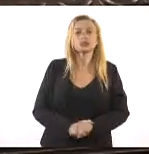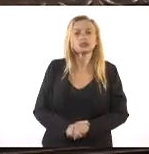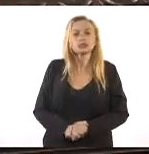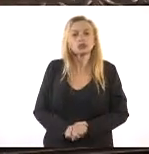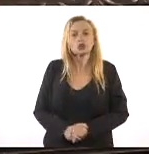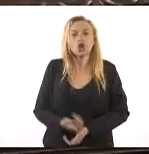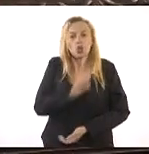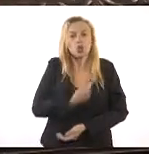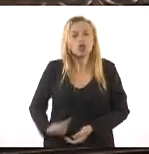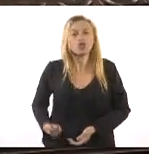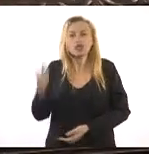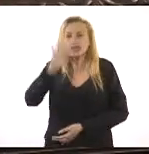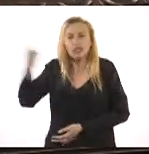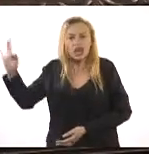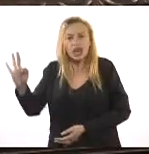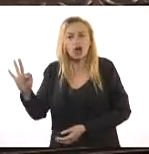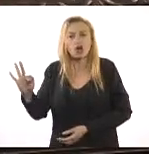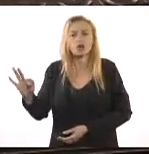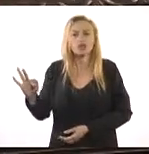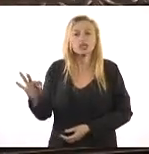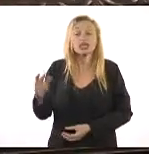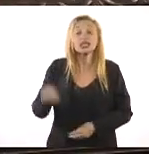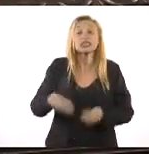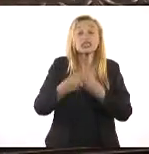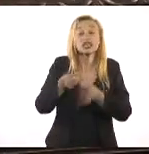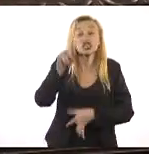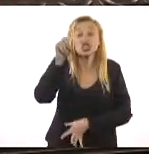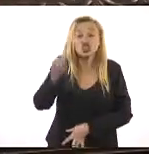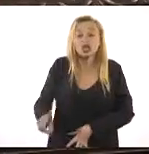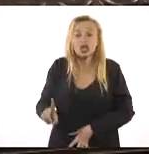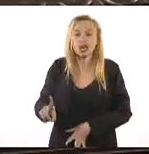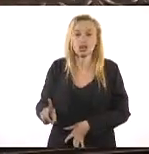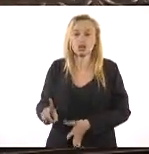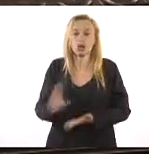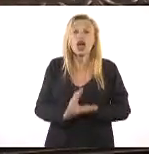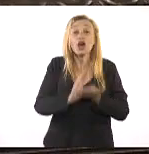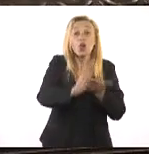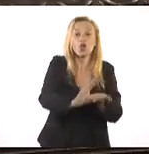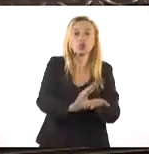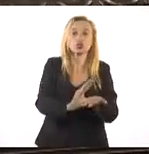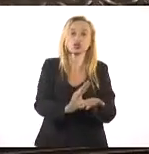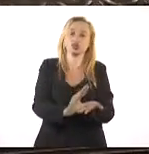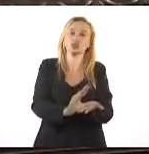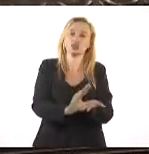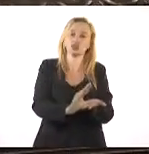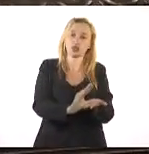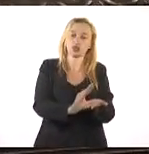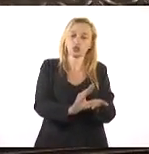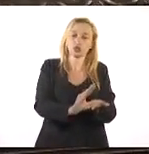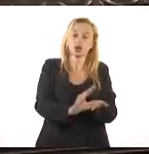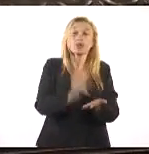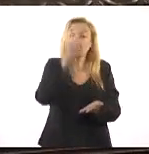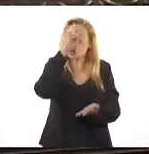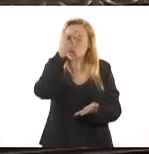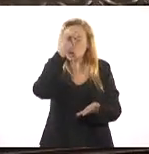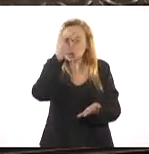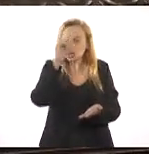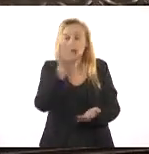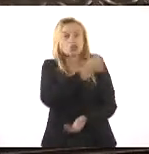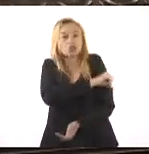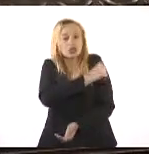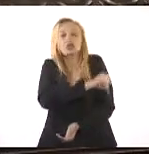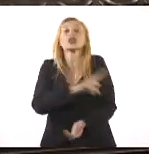governo federal tinha que estar garantindo recurso financeiro para que os hospitais do Rio de Janeiro